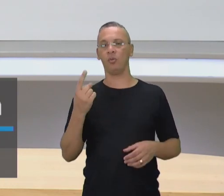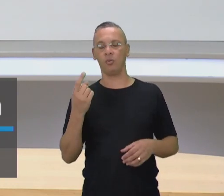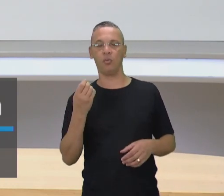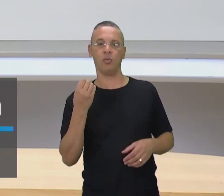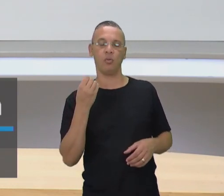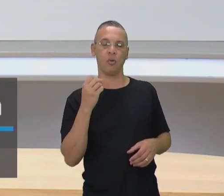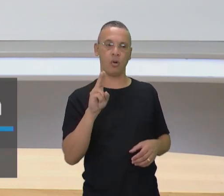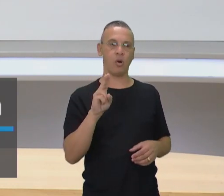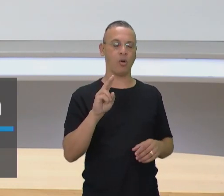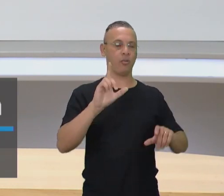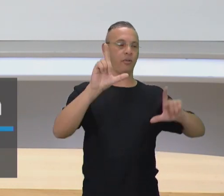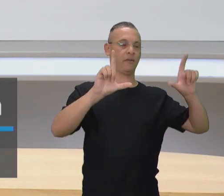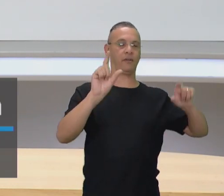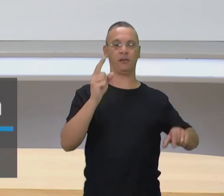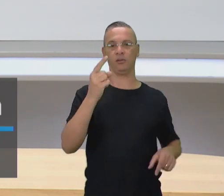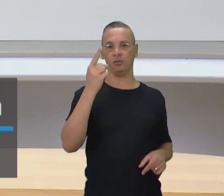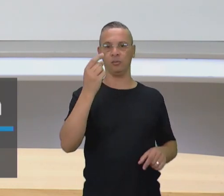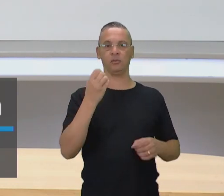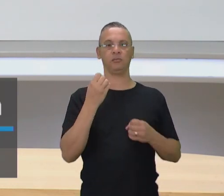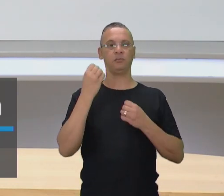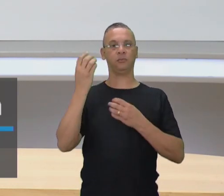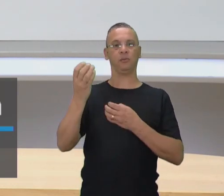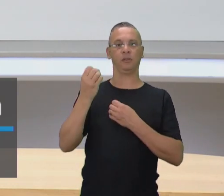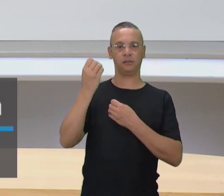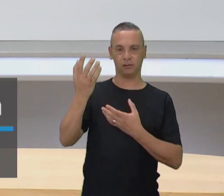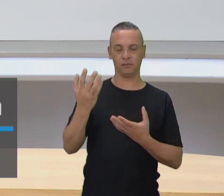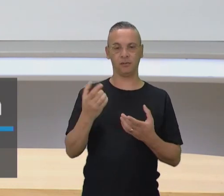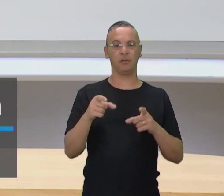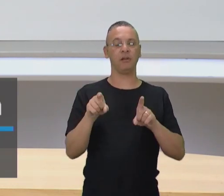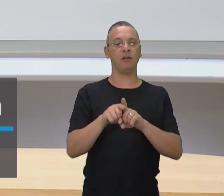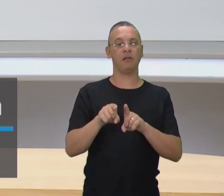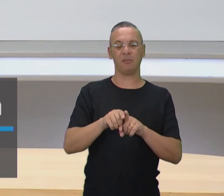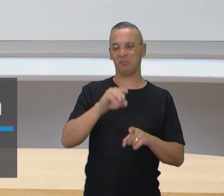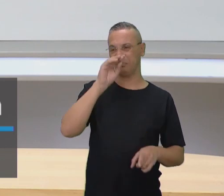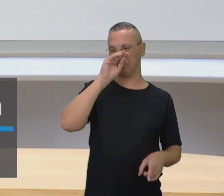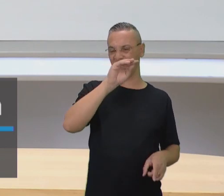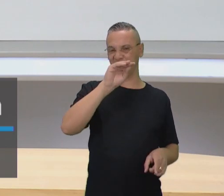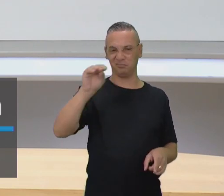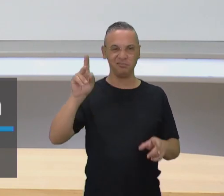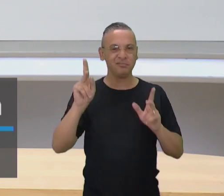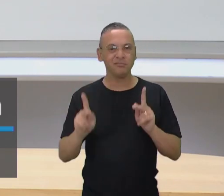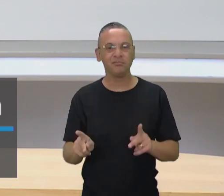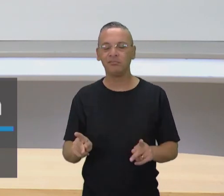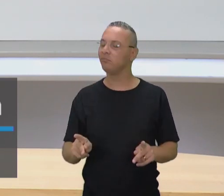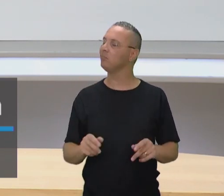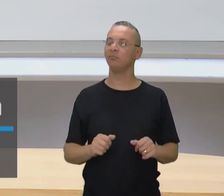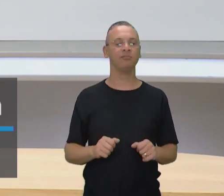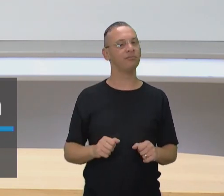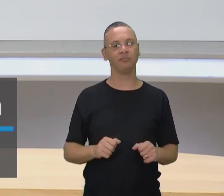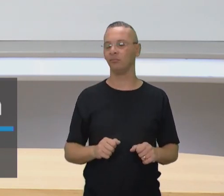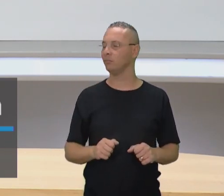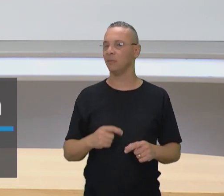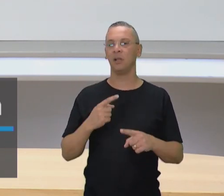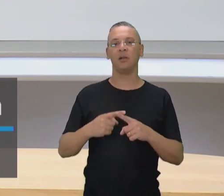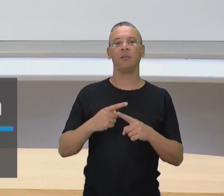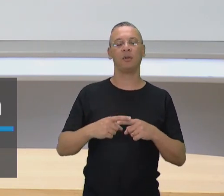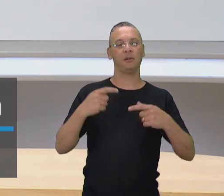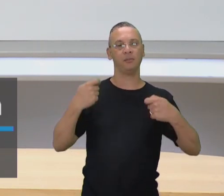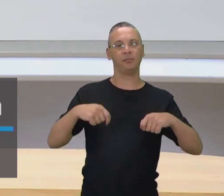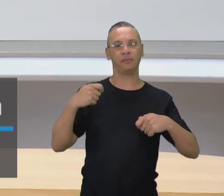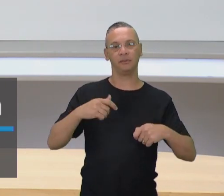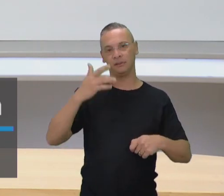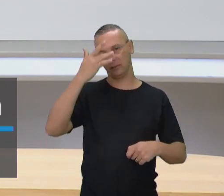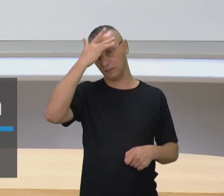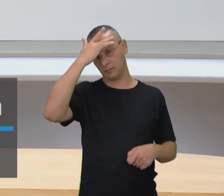veículo de informação, e que despreze dessa forma o interesse público, porque é preciso levar o interesse